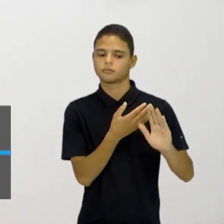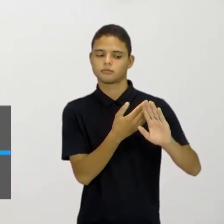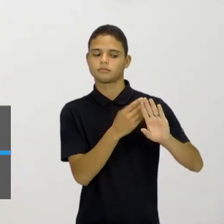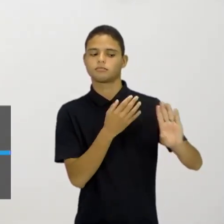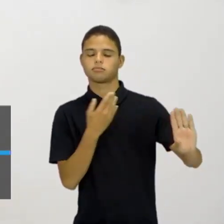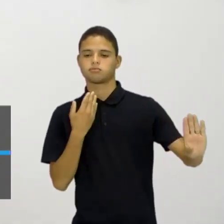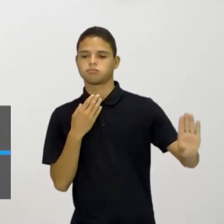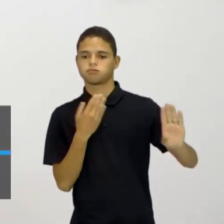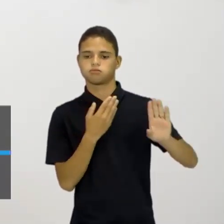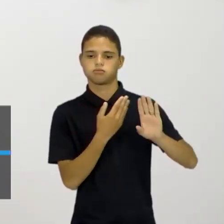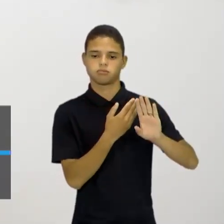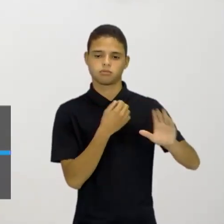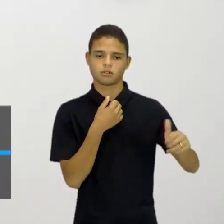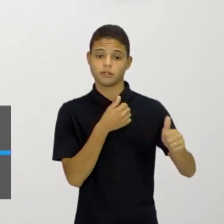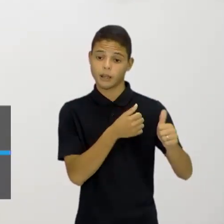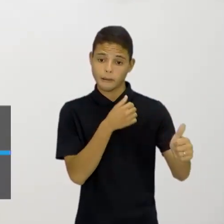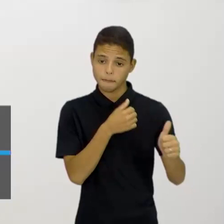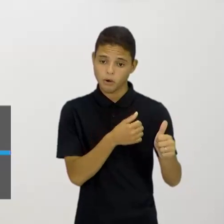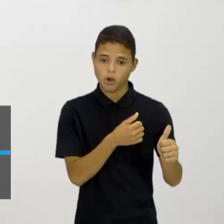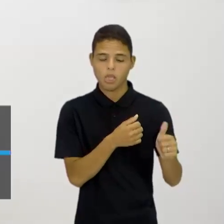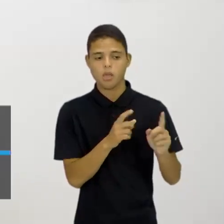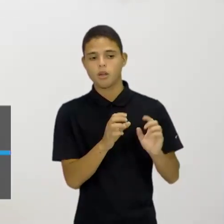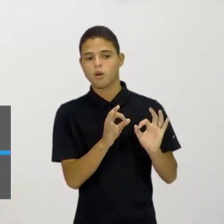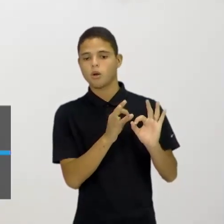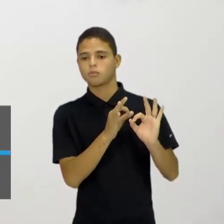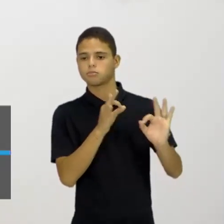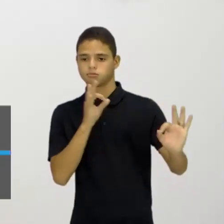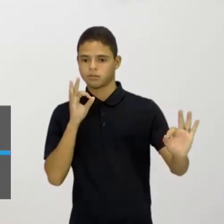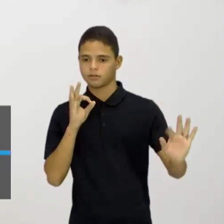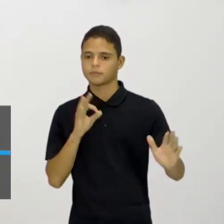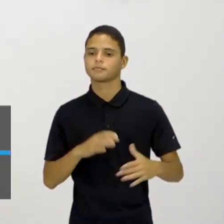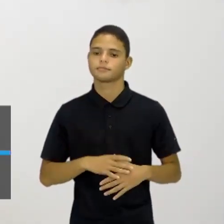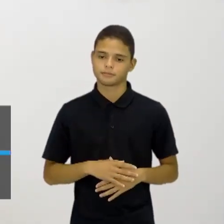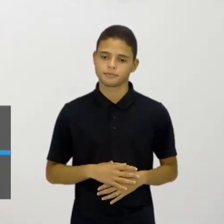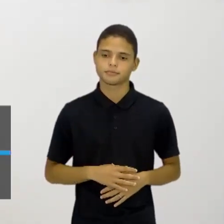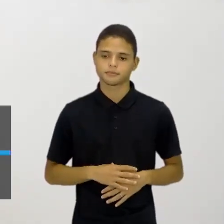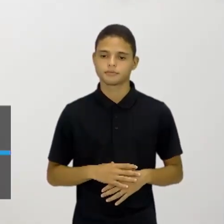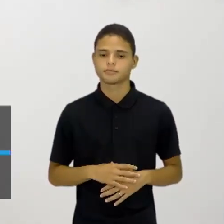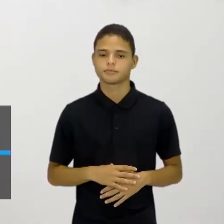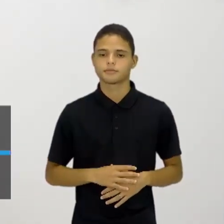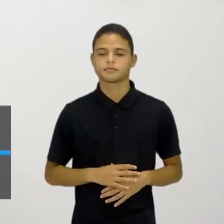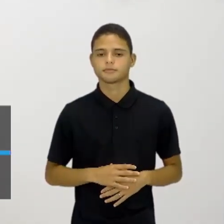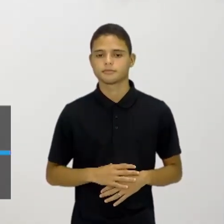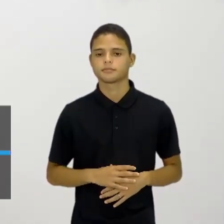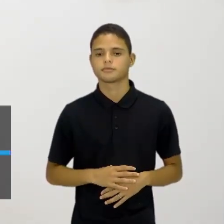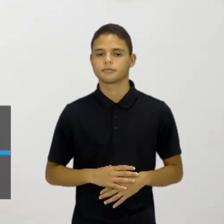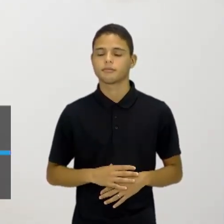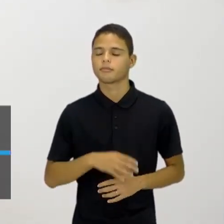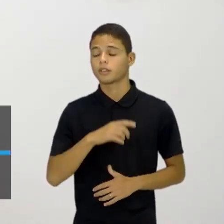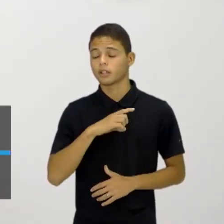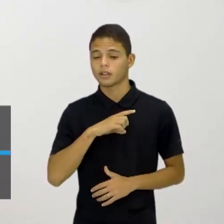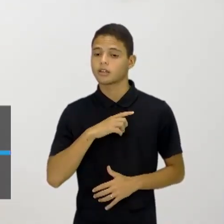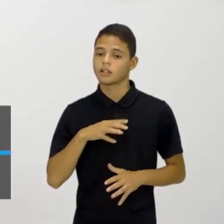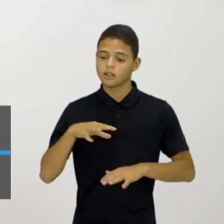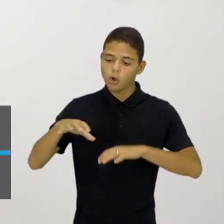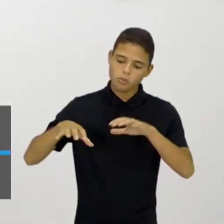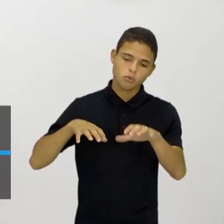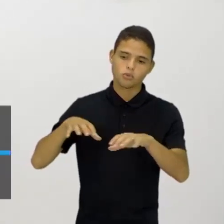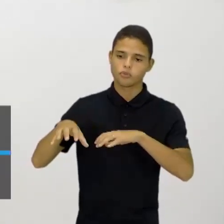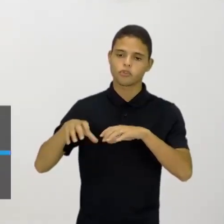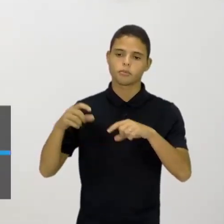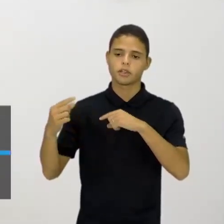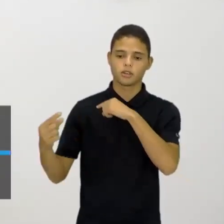porta da terra e se aproximar um pouquinho nesses pontos da trajetória dela enquanto ela roda em torno da Terra